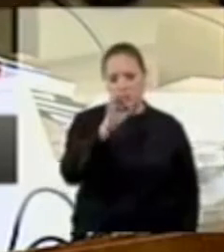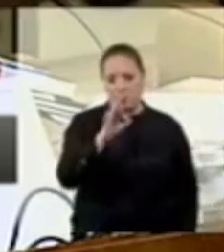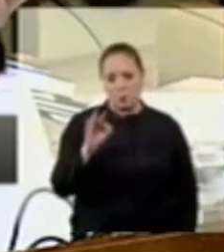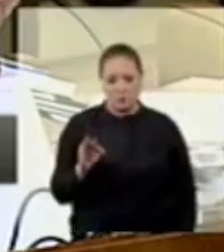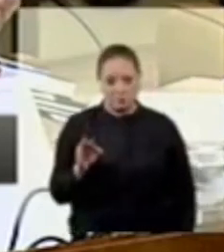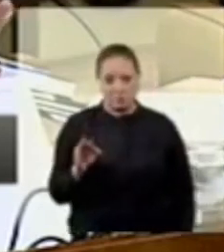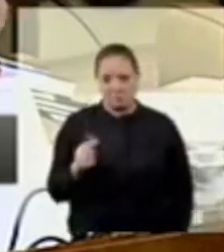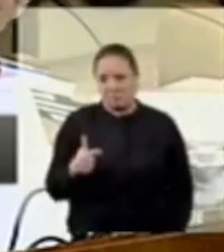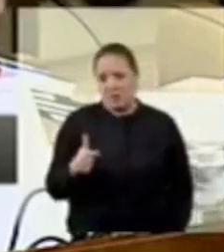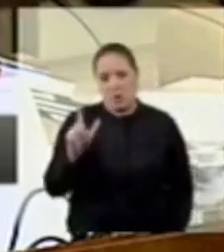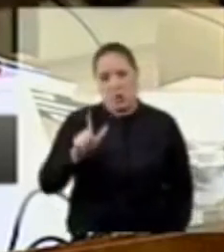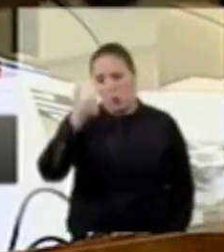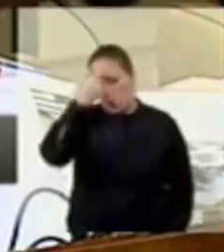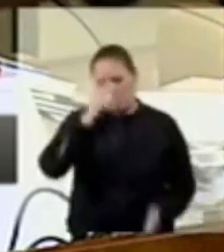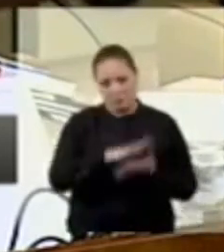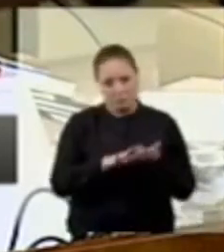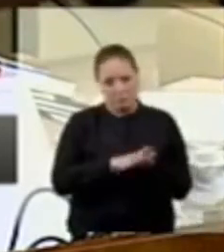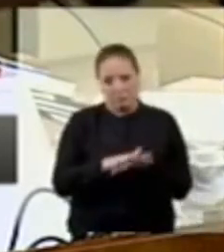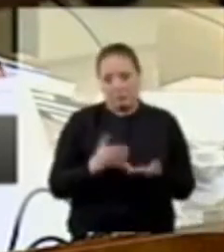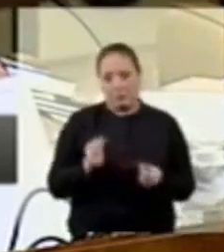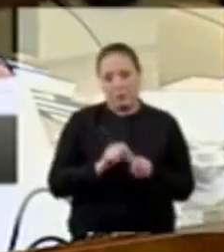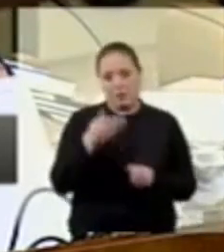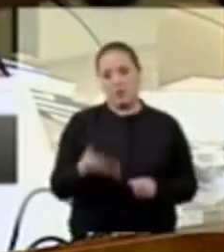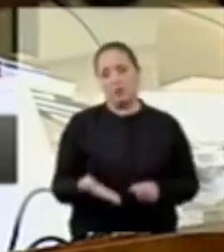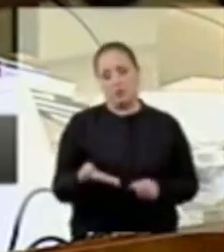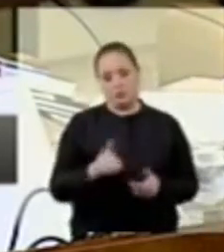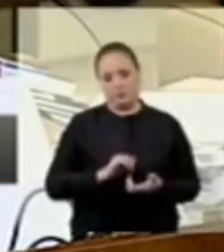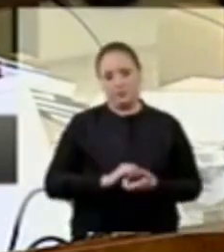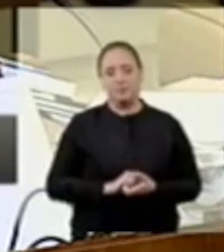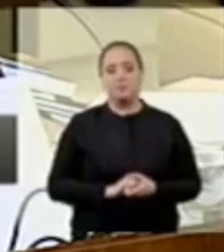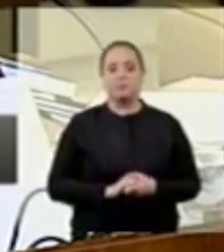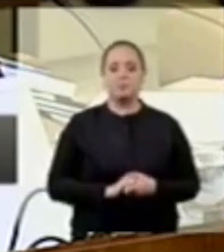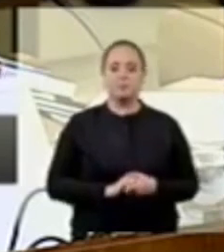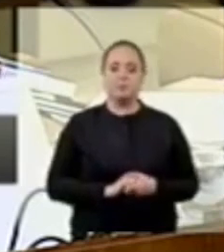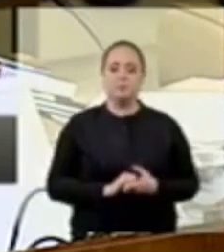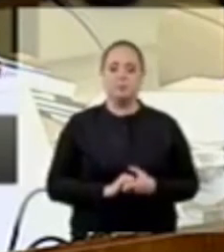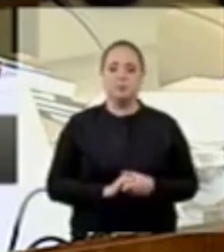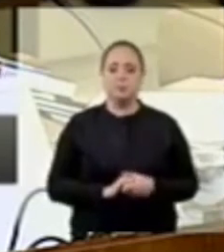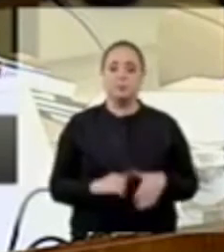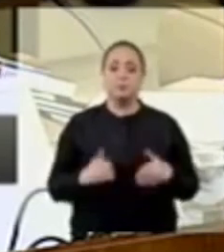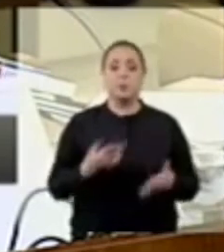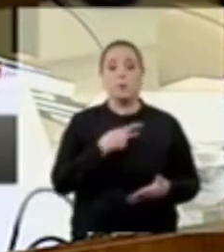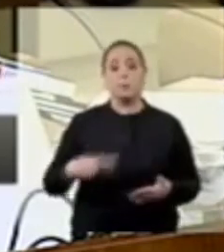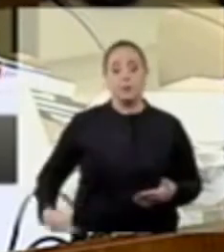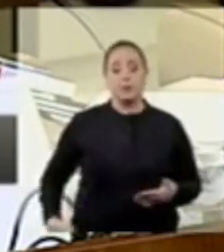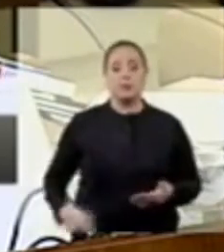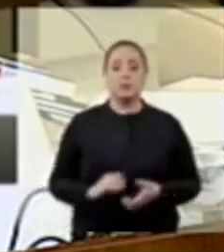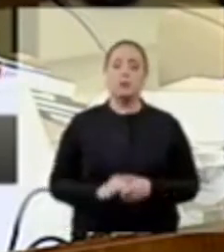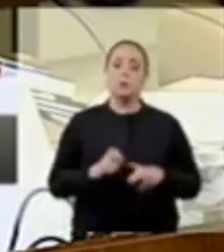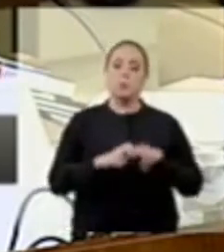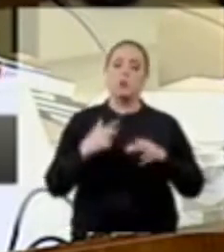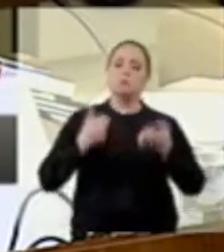o que não há lógica nem racionalidade que possa sustentar tanto presidente por essas